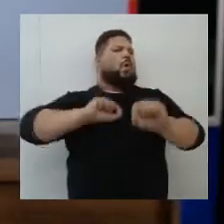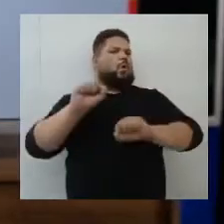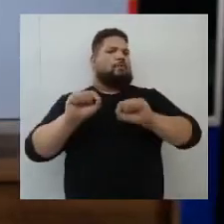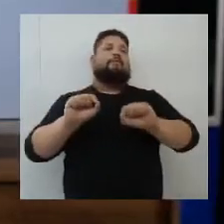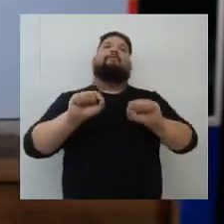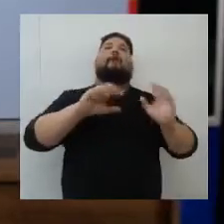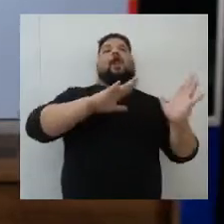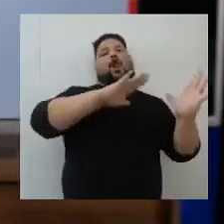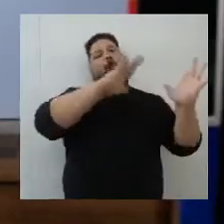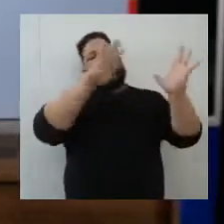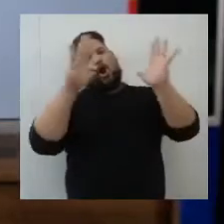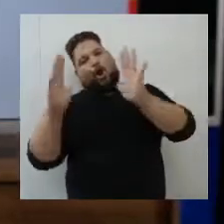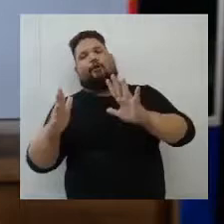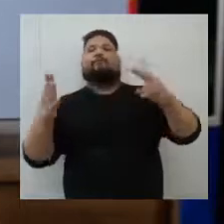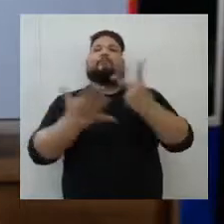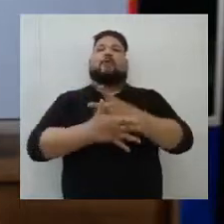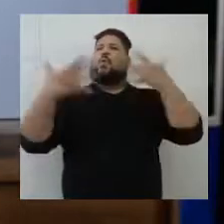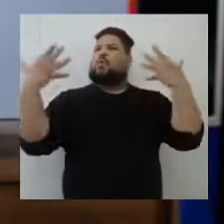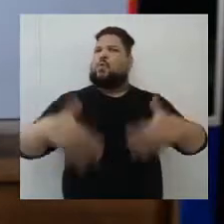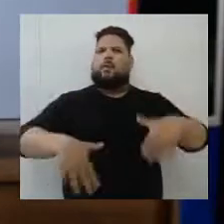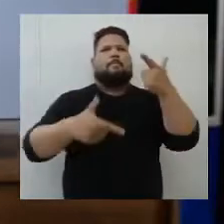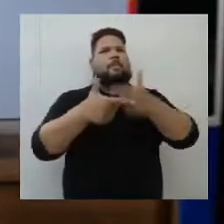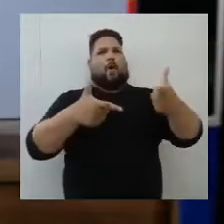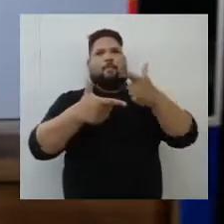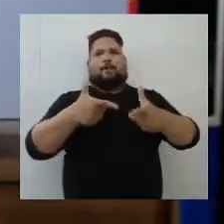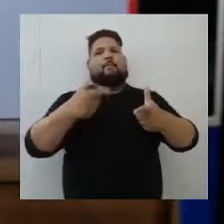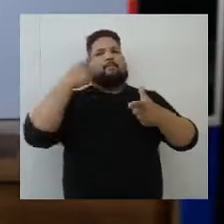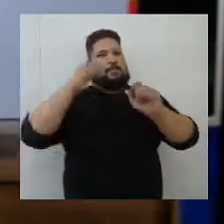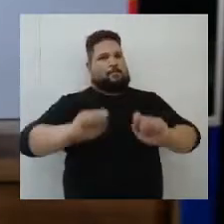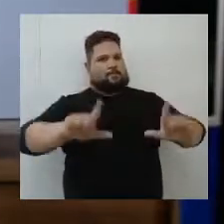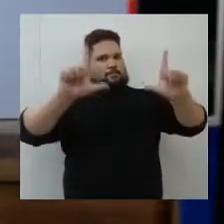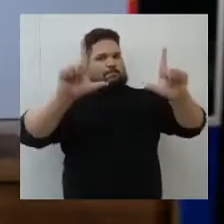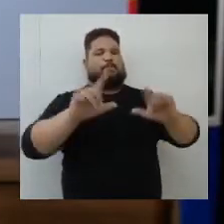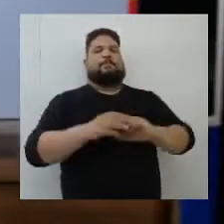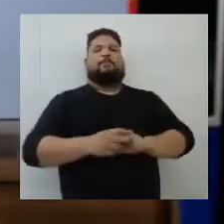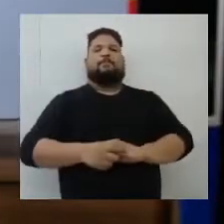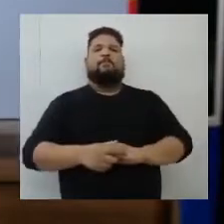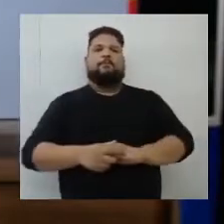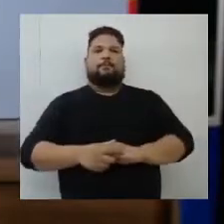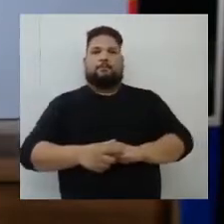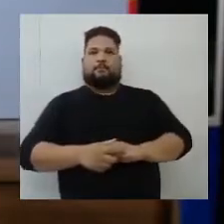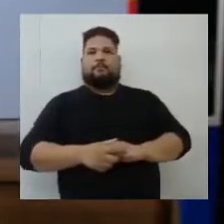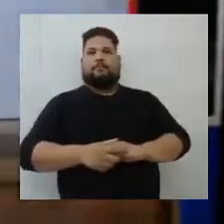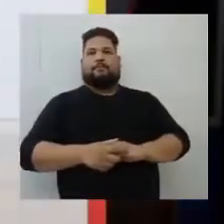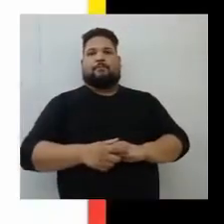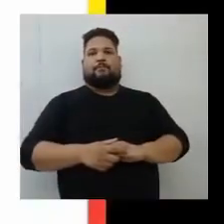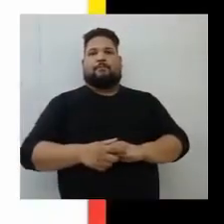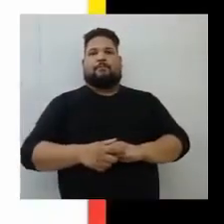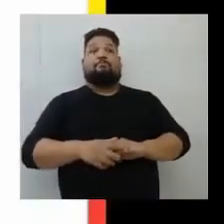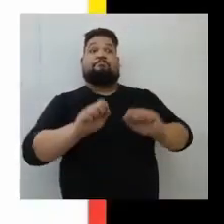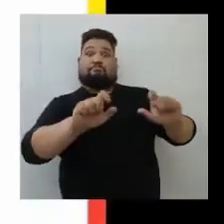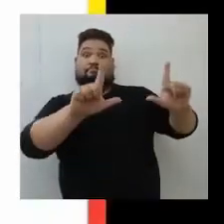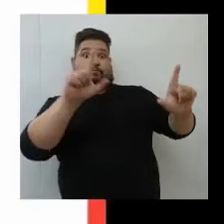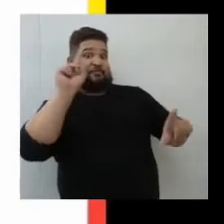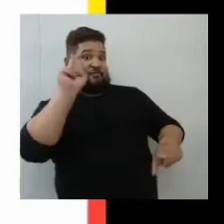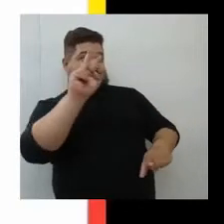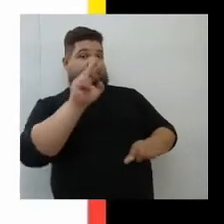levando a essas crises, tá? Então, corta para o slide, por favor. Tá no slide? Então, vê